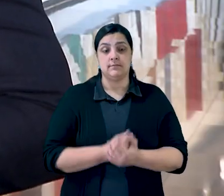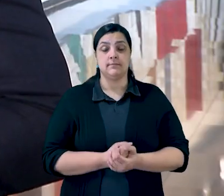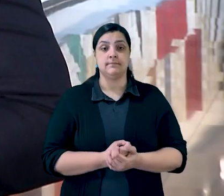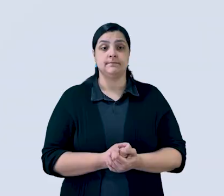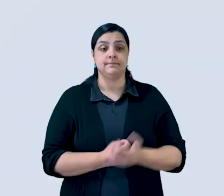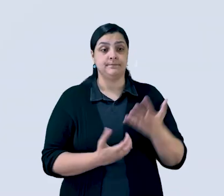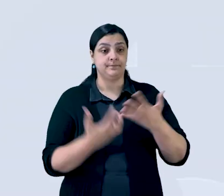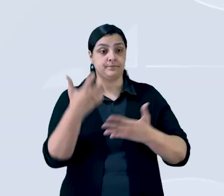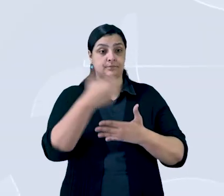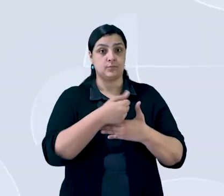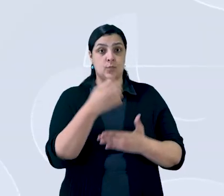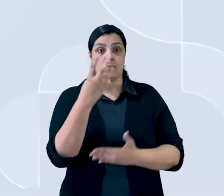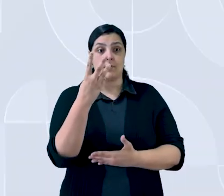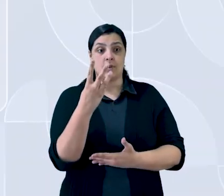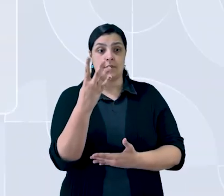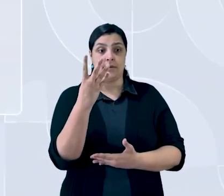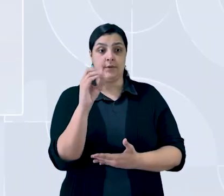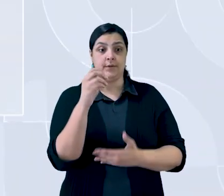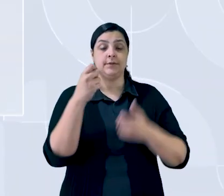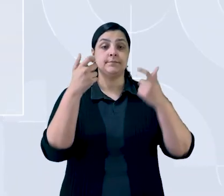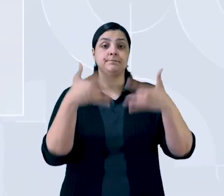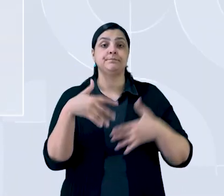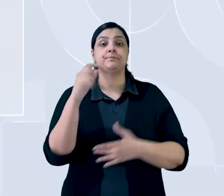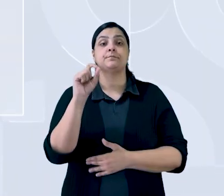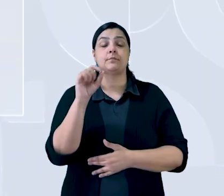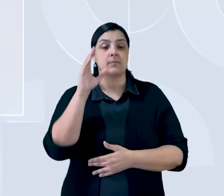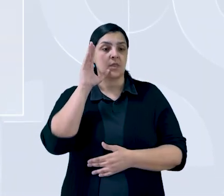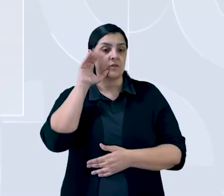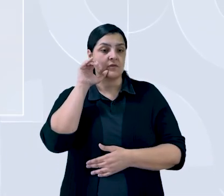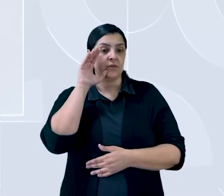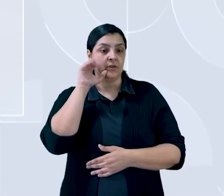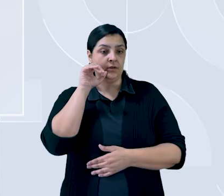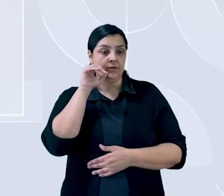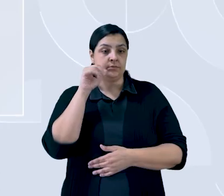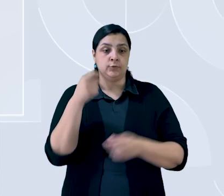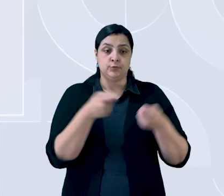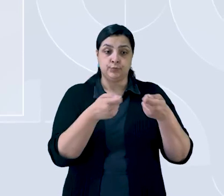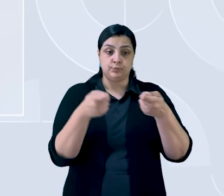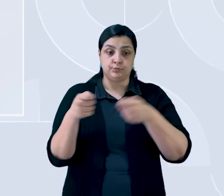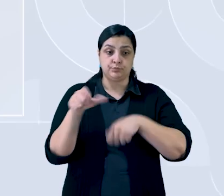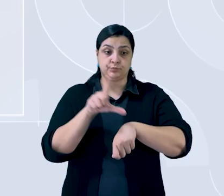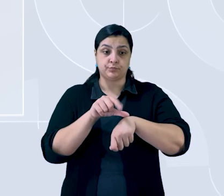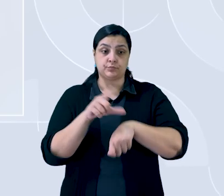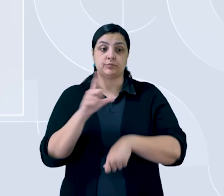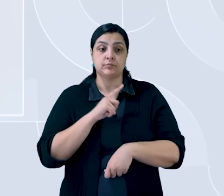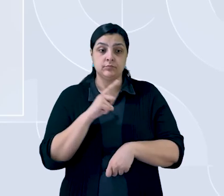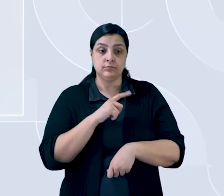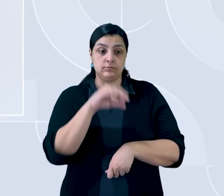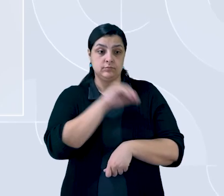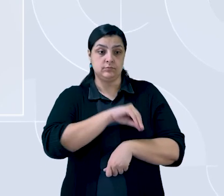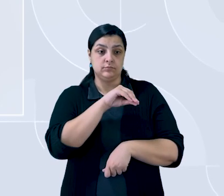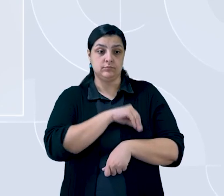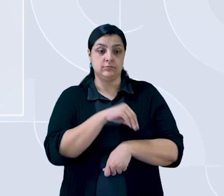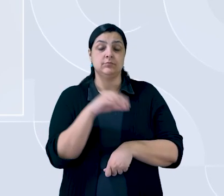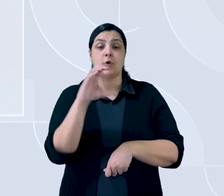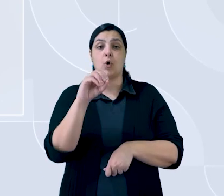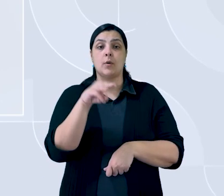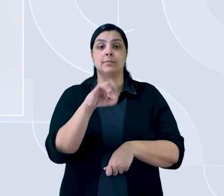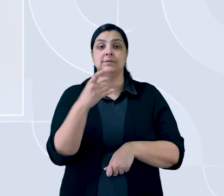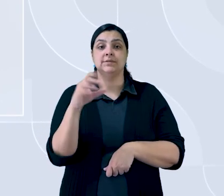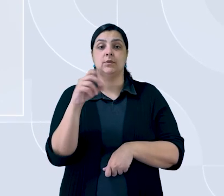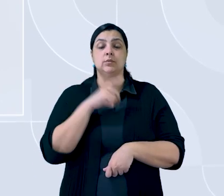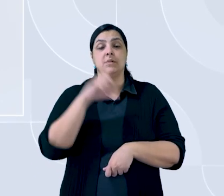do Trabalho. A súmula 340 diz que o empregado sujeito a controle de horário, remunerado à base